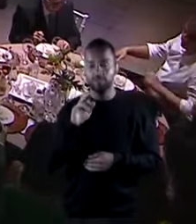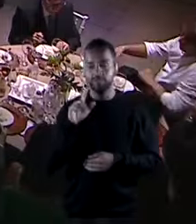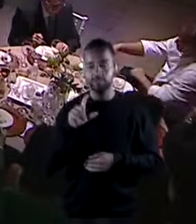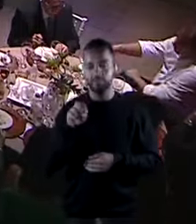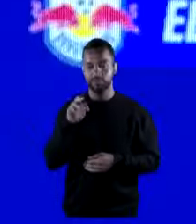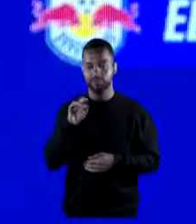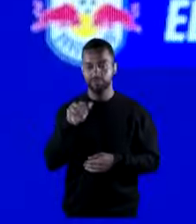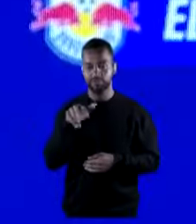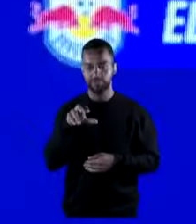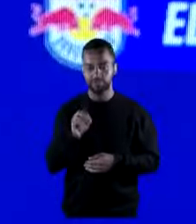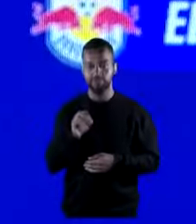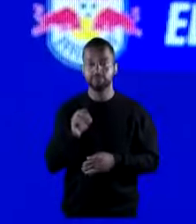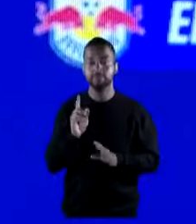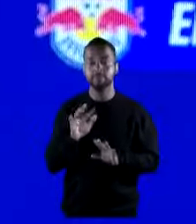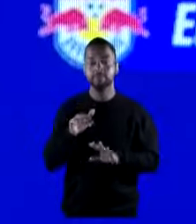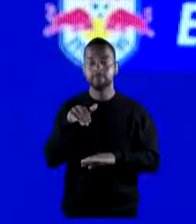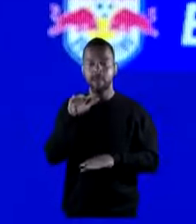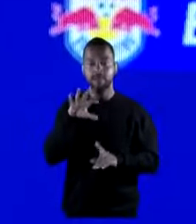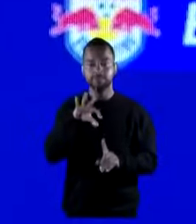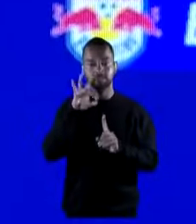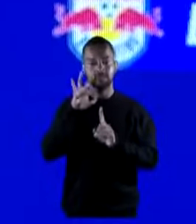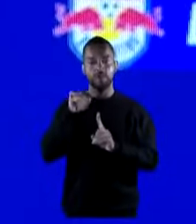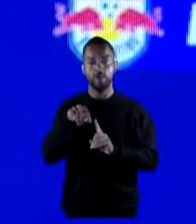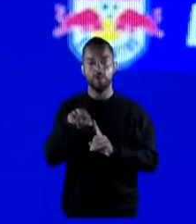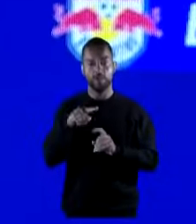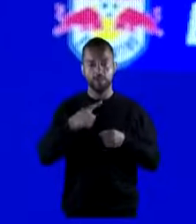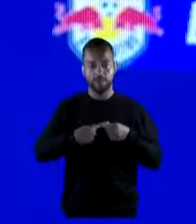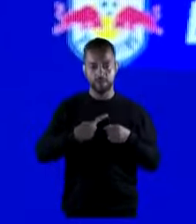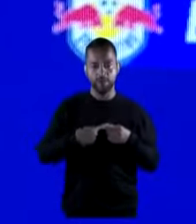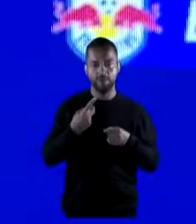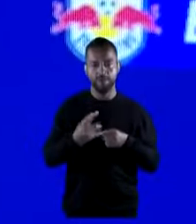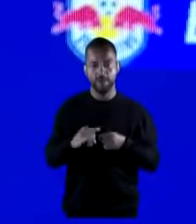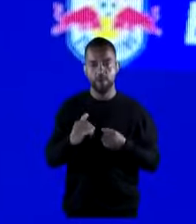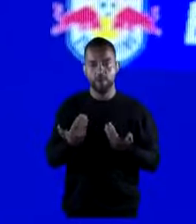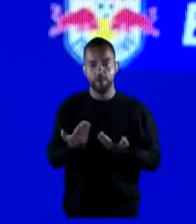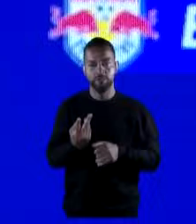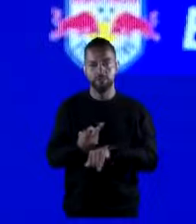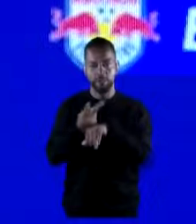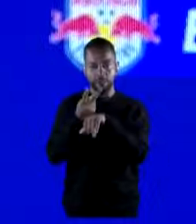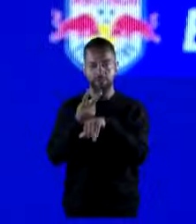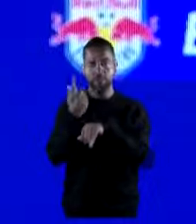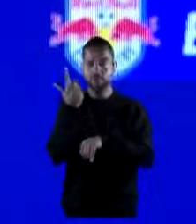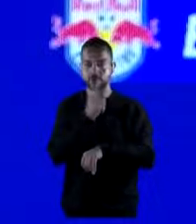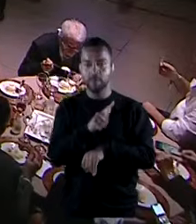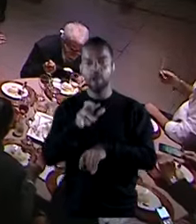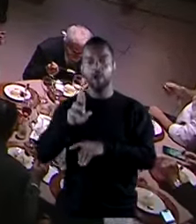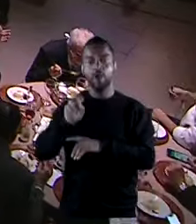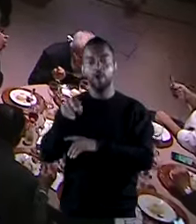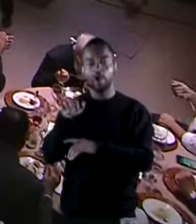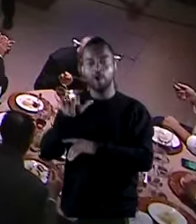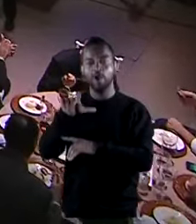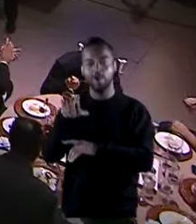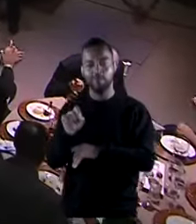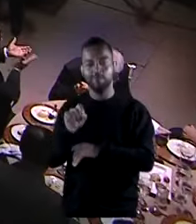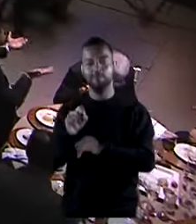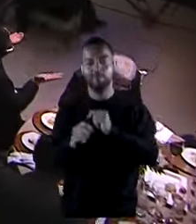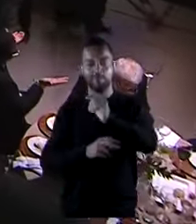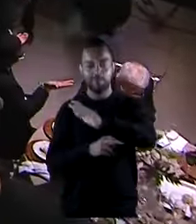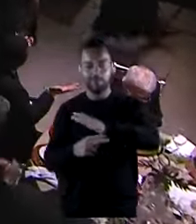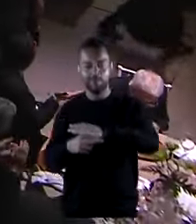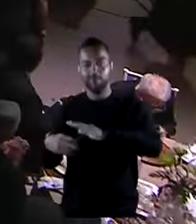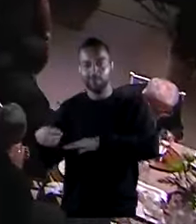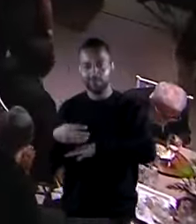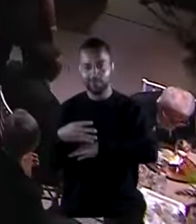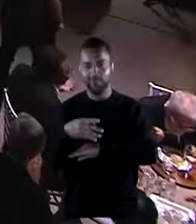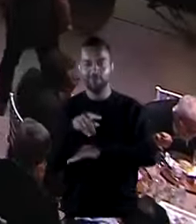tantos craques, o que mais se destacou nos times do interior e vai receber o troféu aqui é o Rômulo do Novo Horizontino. Ô, louco!